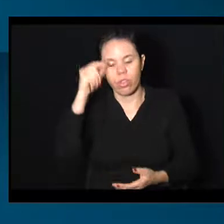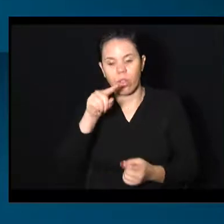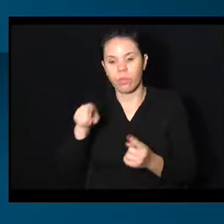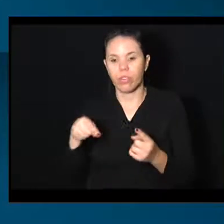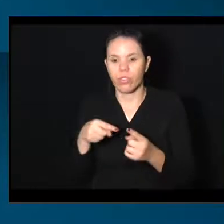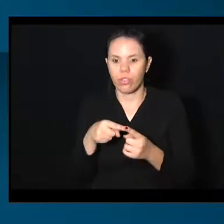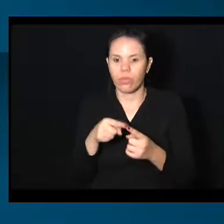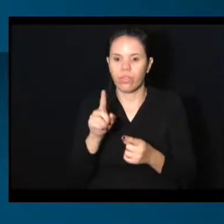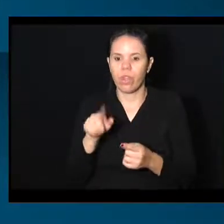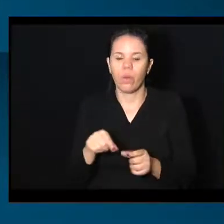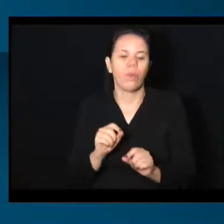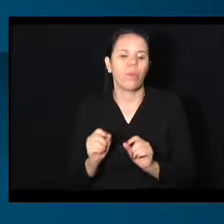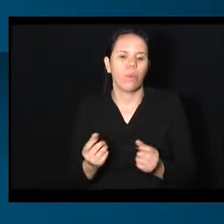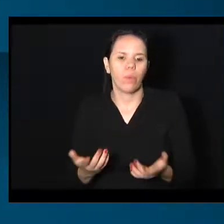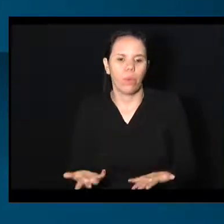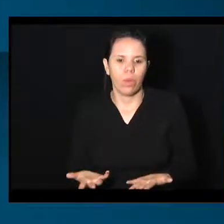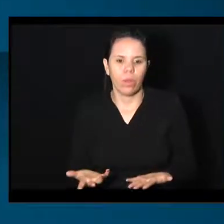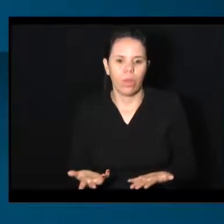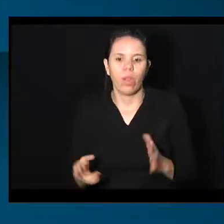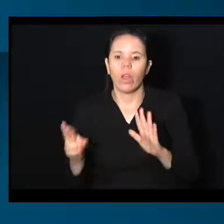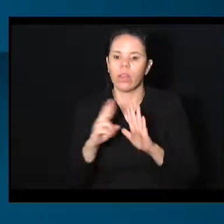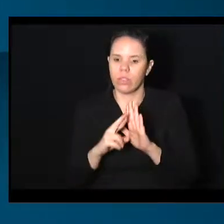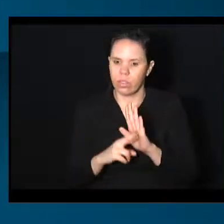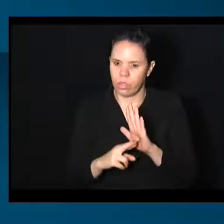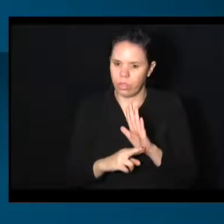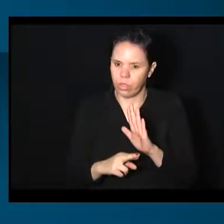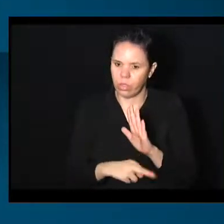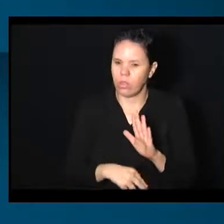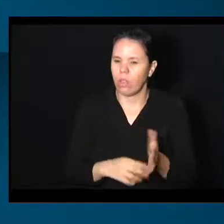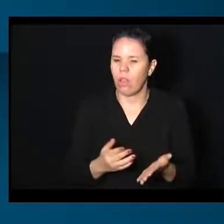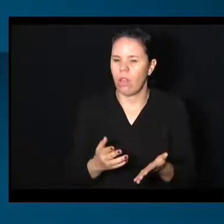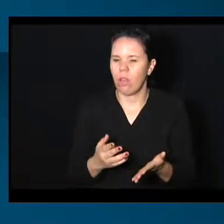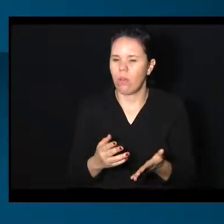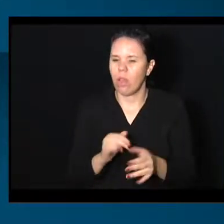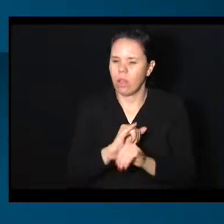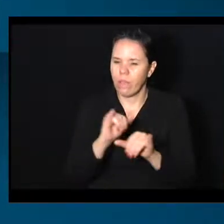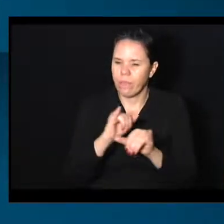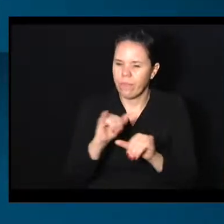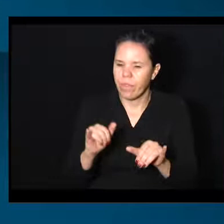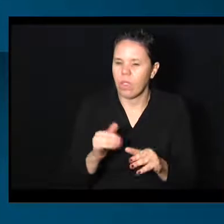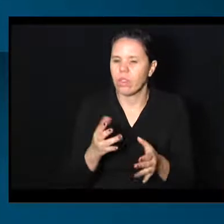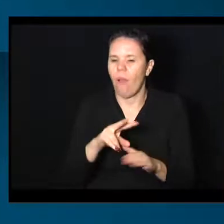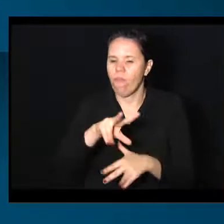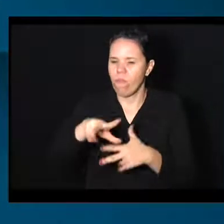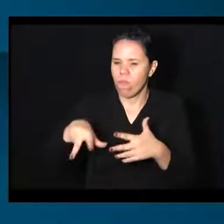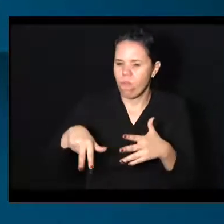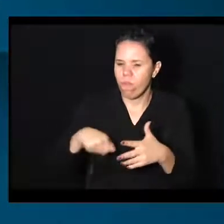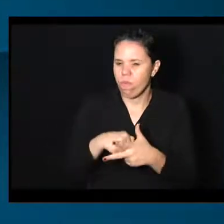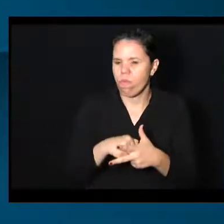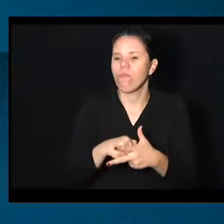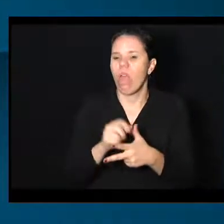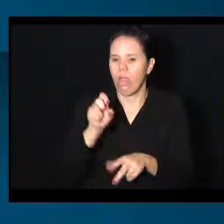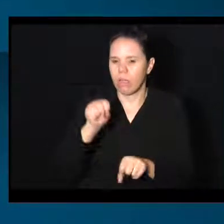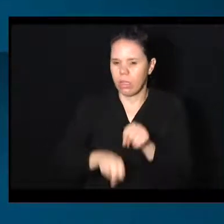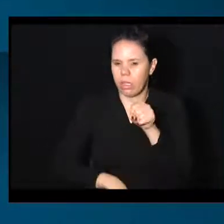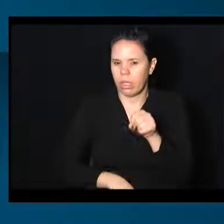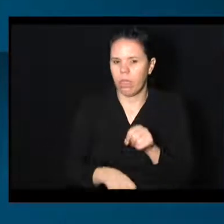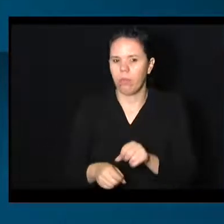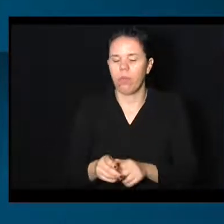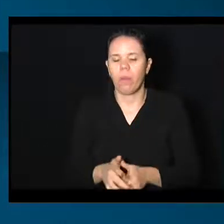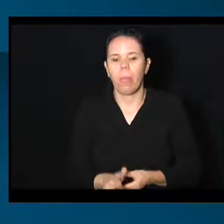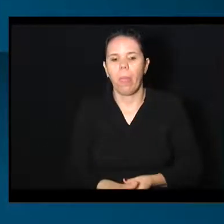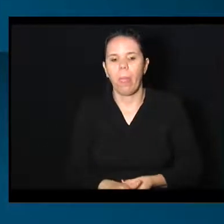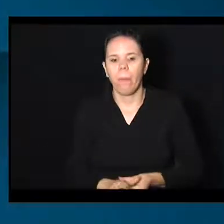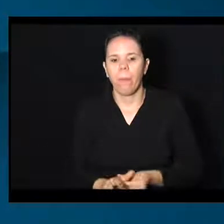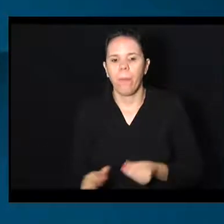dar publicidade às normas que tratam da corrupção, que é um crime previsto no Código Penal. O item 3 é o